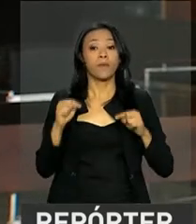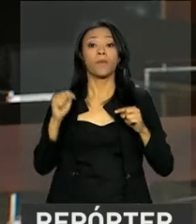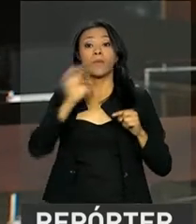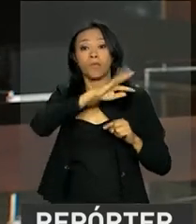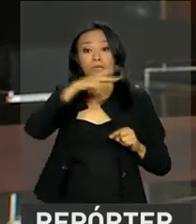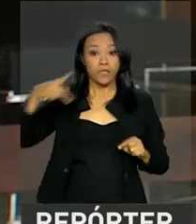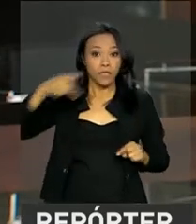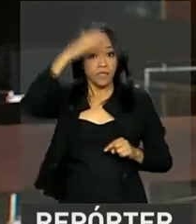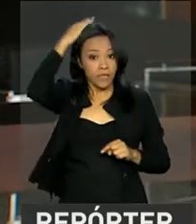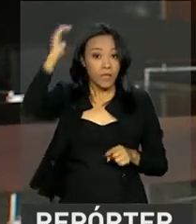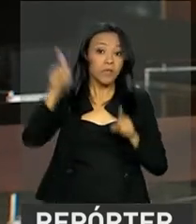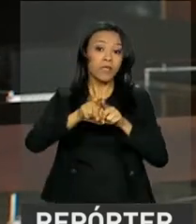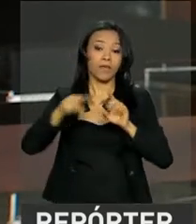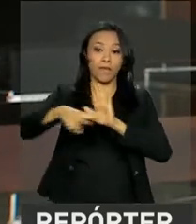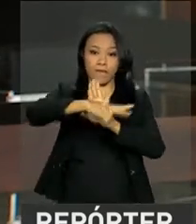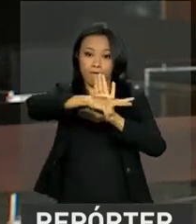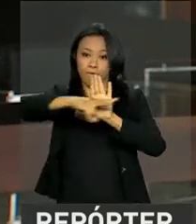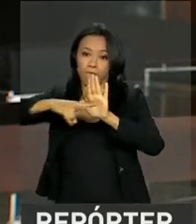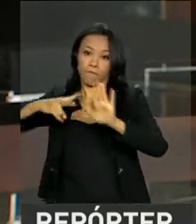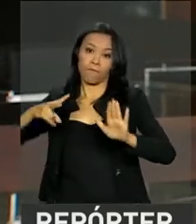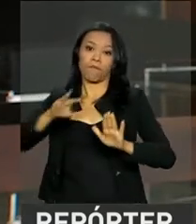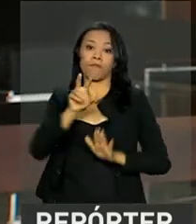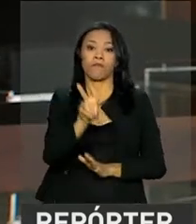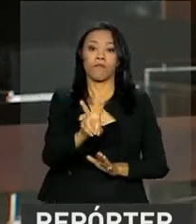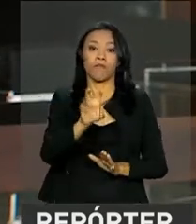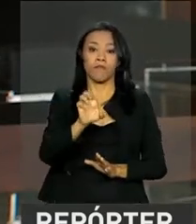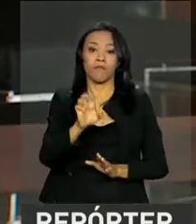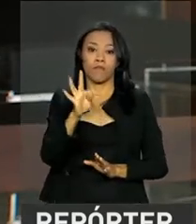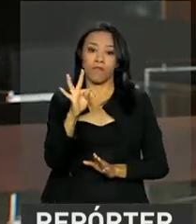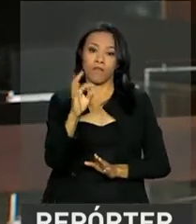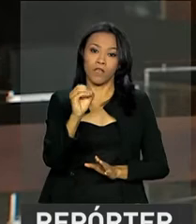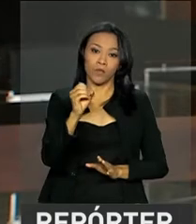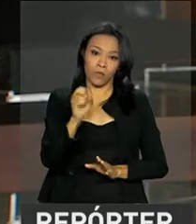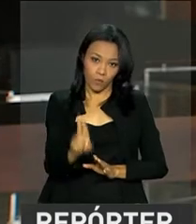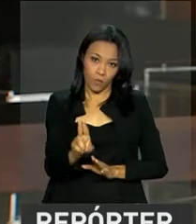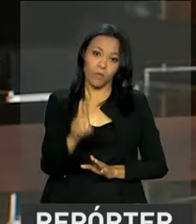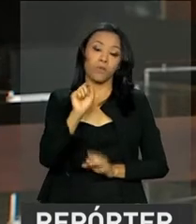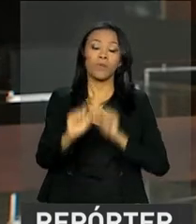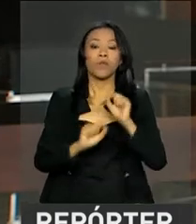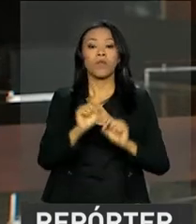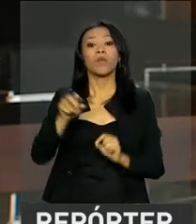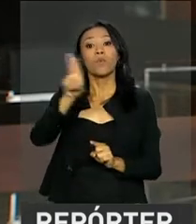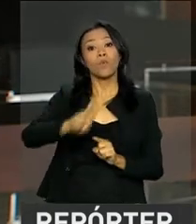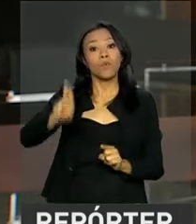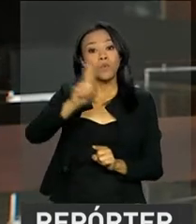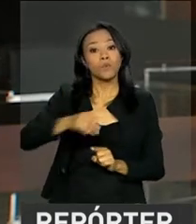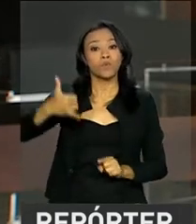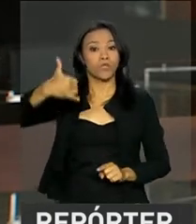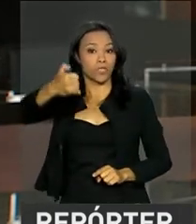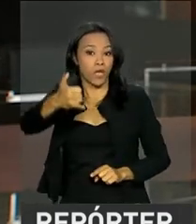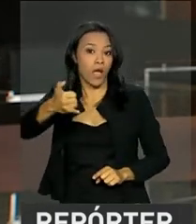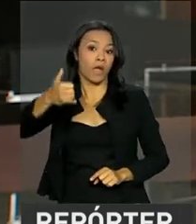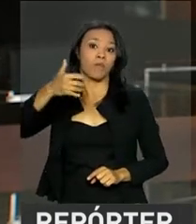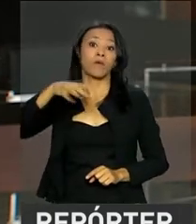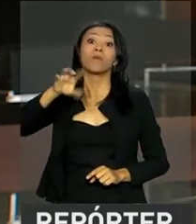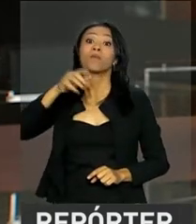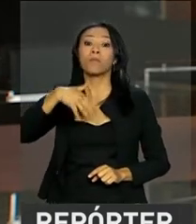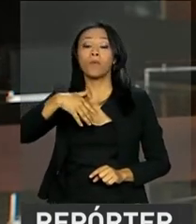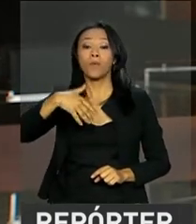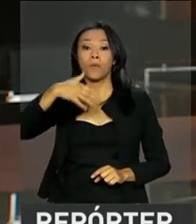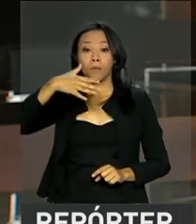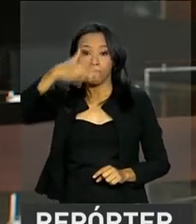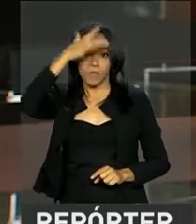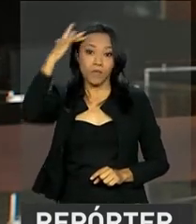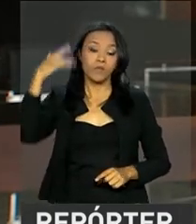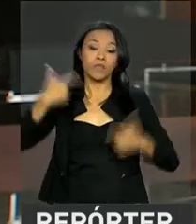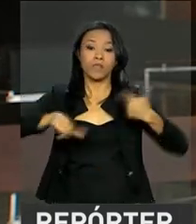Temer vetou ainda integralmente projeto de lei que previa autorizar o uso de arma de fogo por agentes de trânsito.